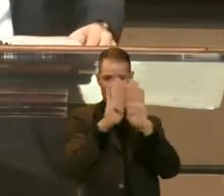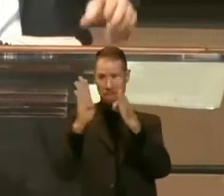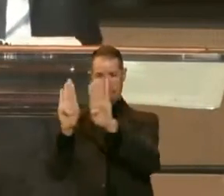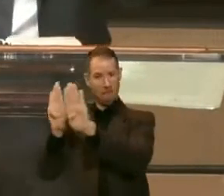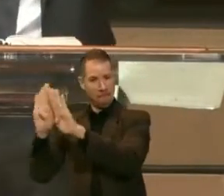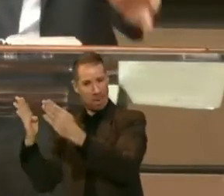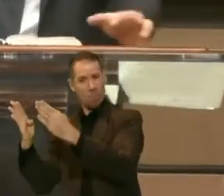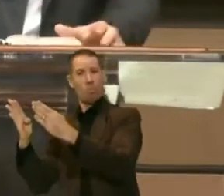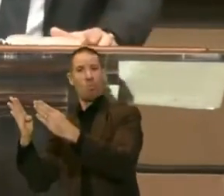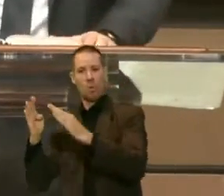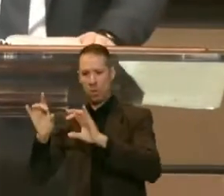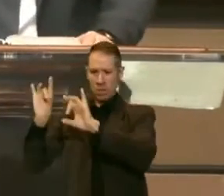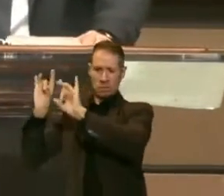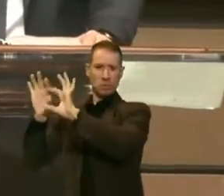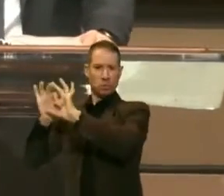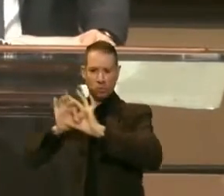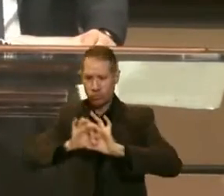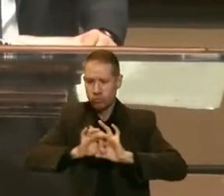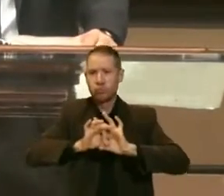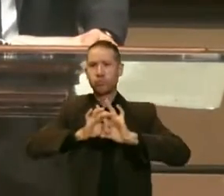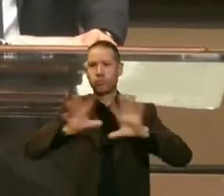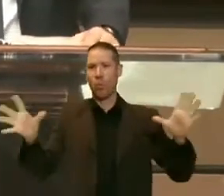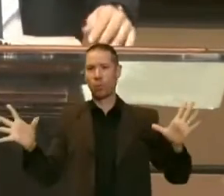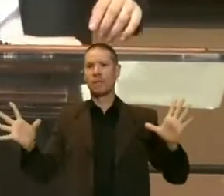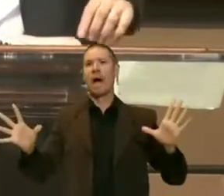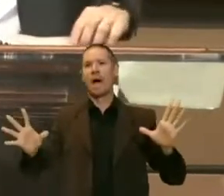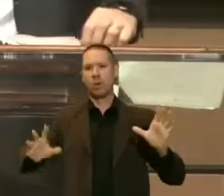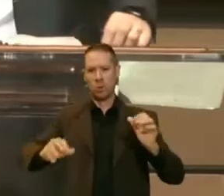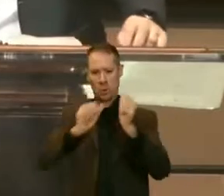e soltaram-se as